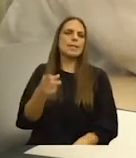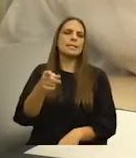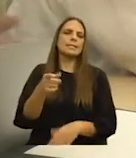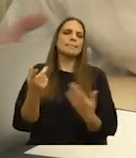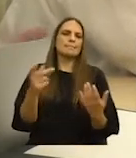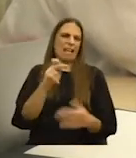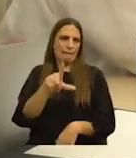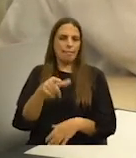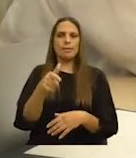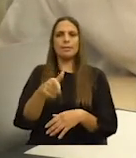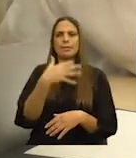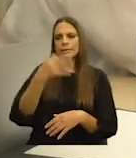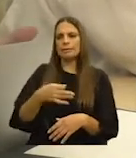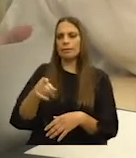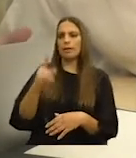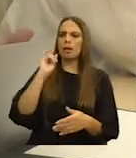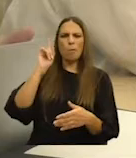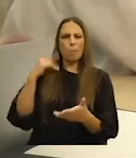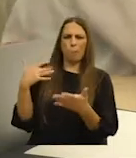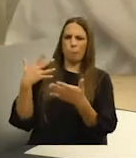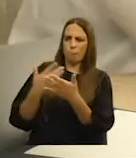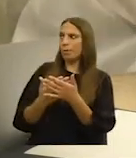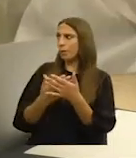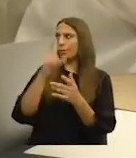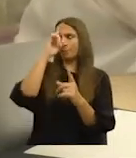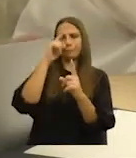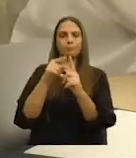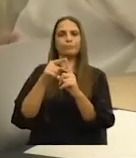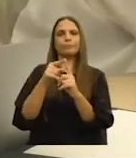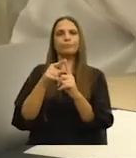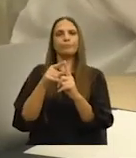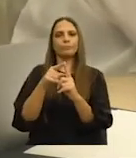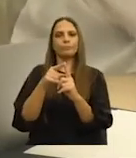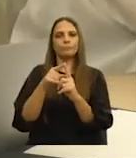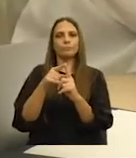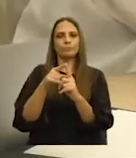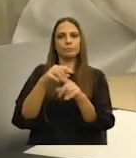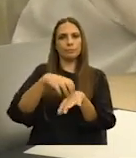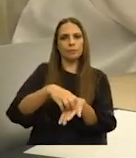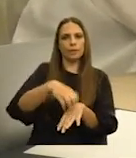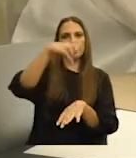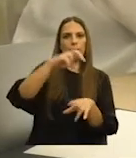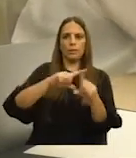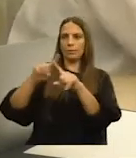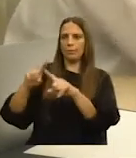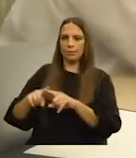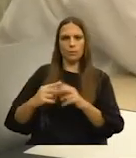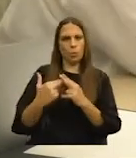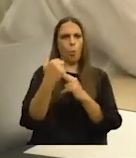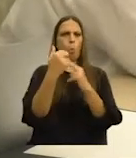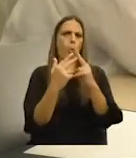é certo que foi muito importante durante uma determinada fase para alavancar a reabilitação de muitos edifícios que estavam de luto na